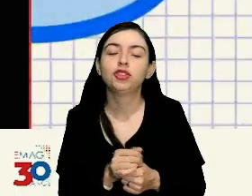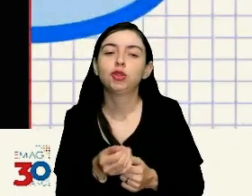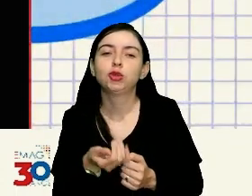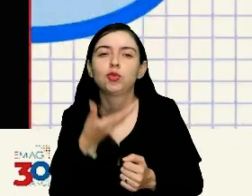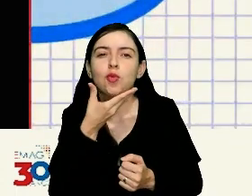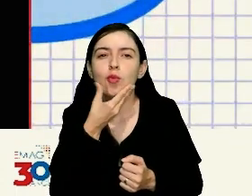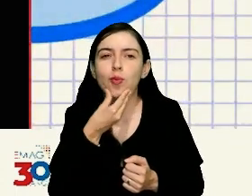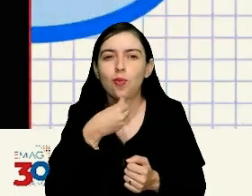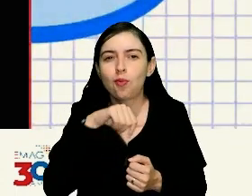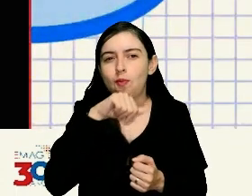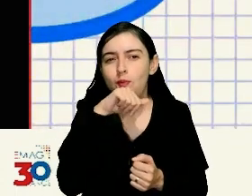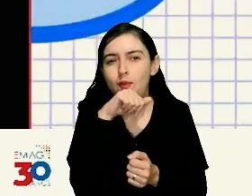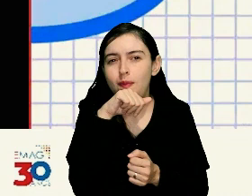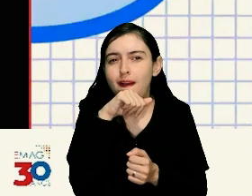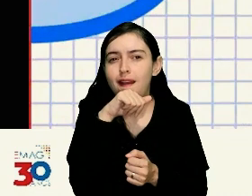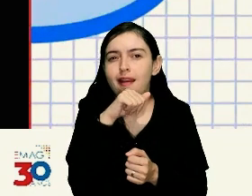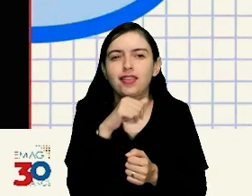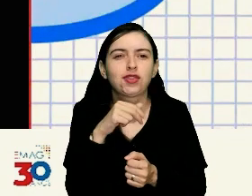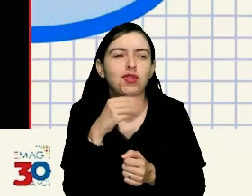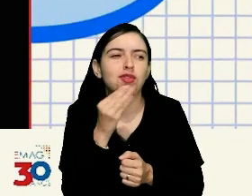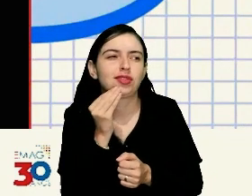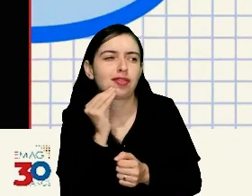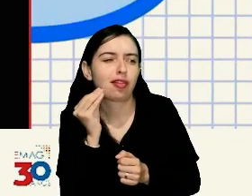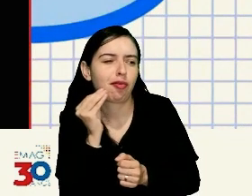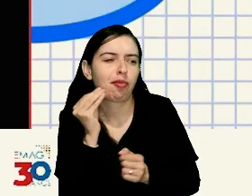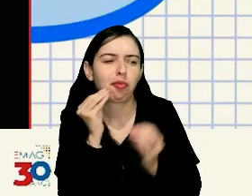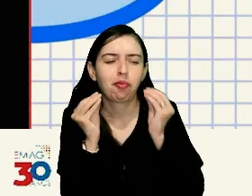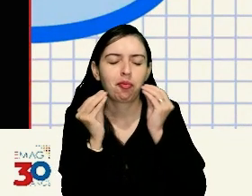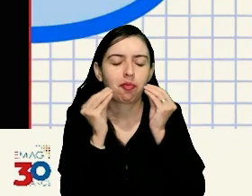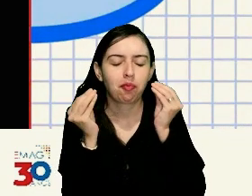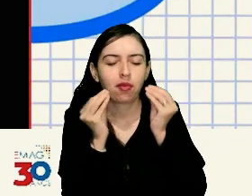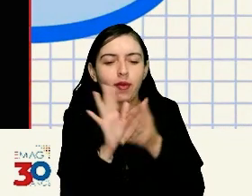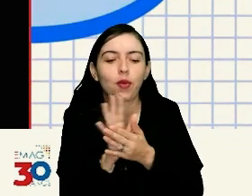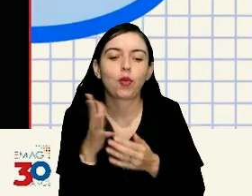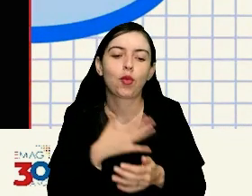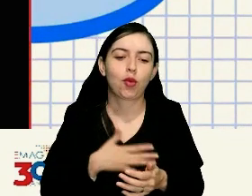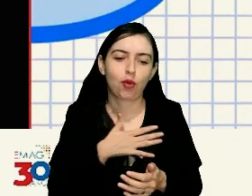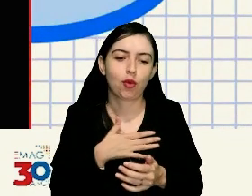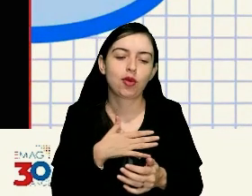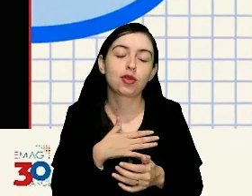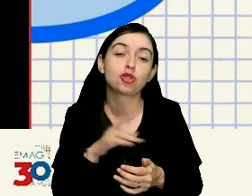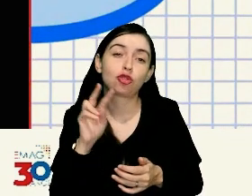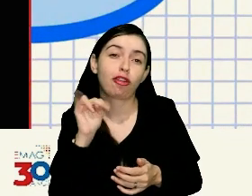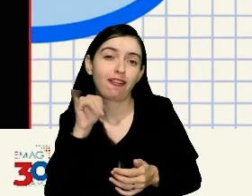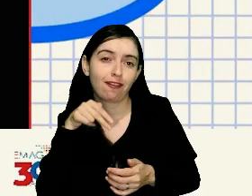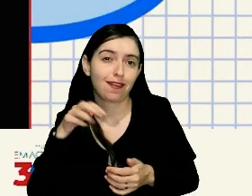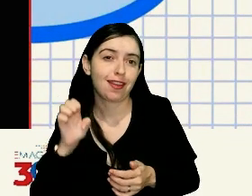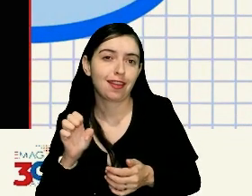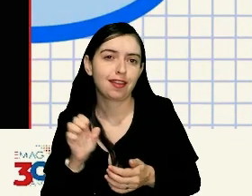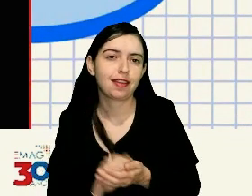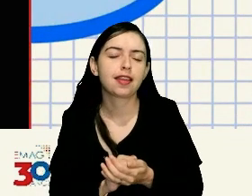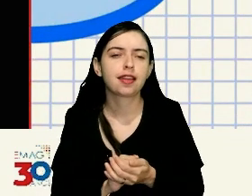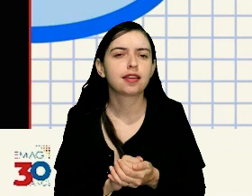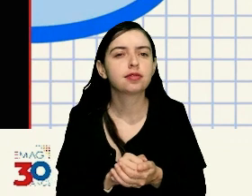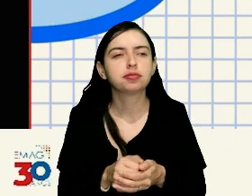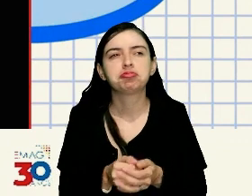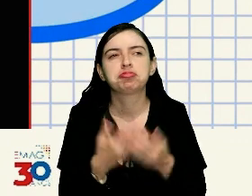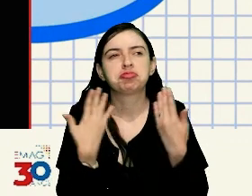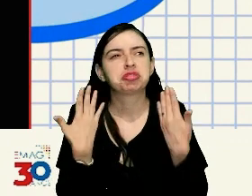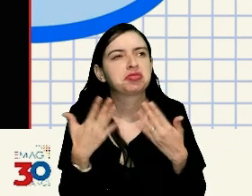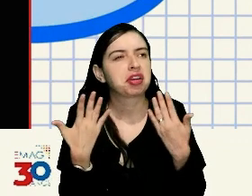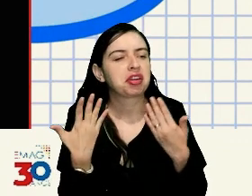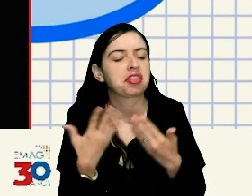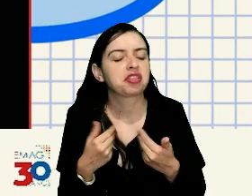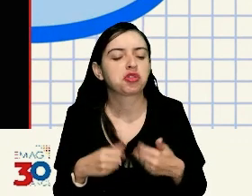né? Mês dos Pais, paternidade. Eu gosto de trazer o Vini nas minhas falas, porque é graças a ele que faço o que faço e sou o que sou,